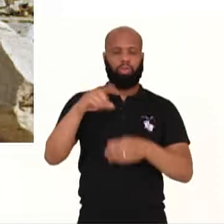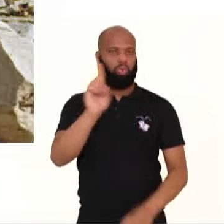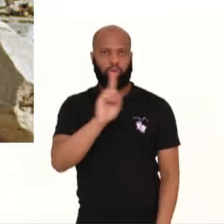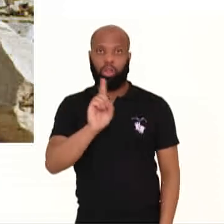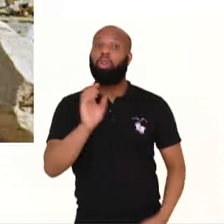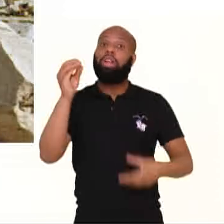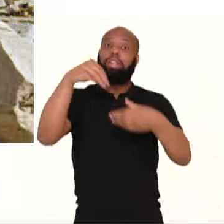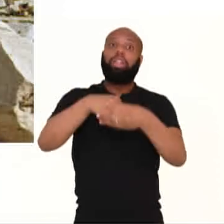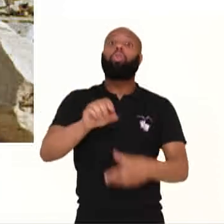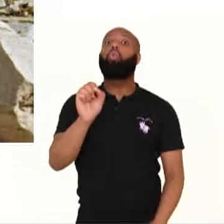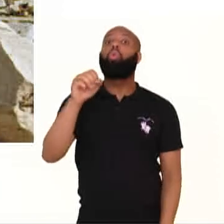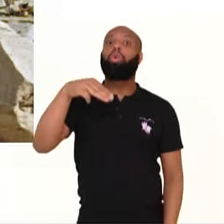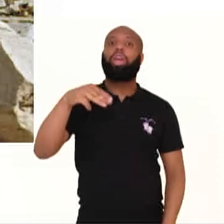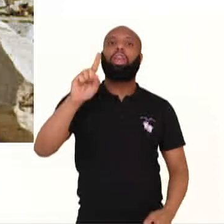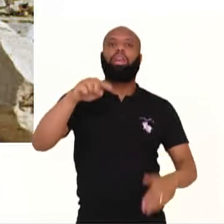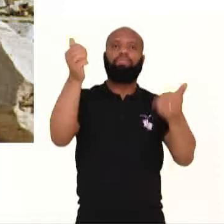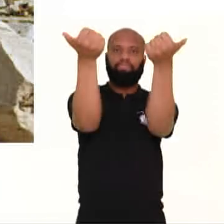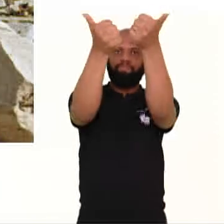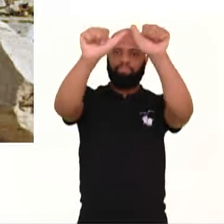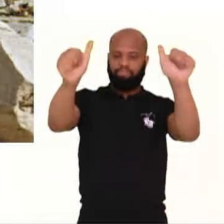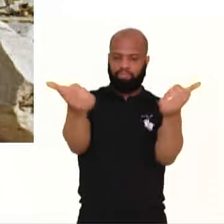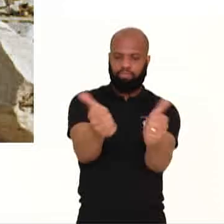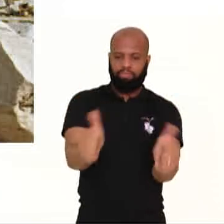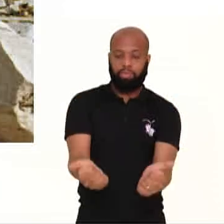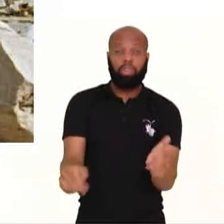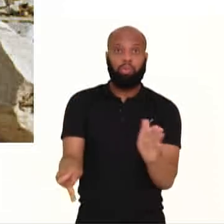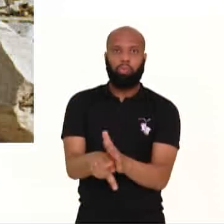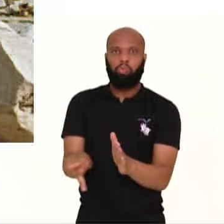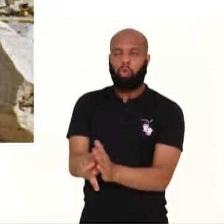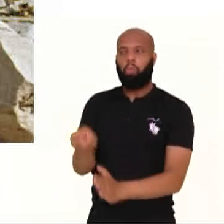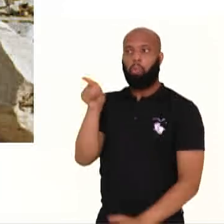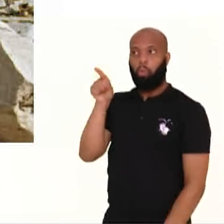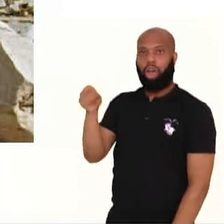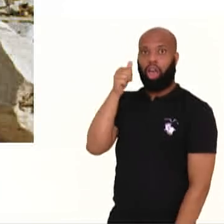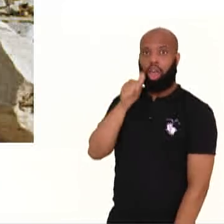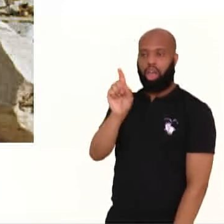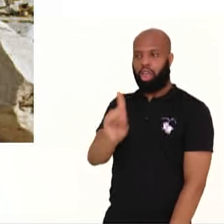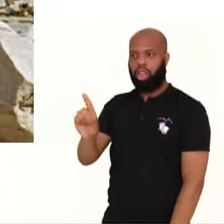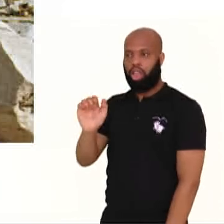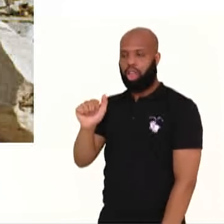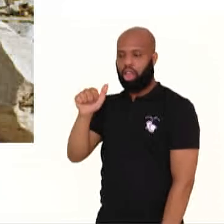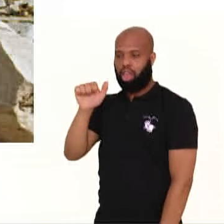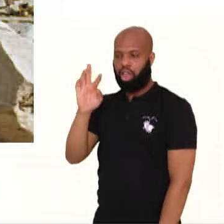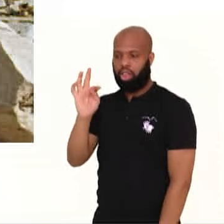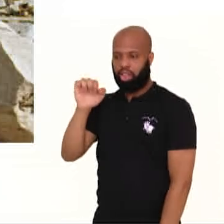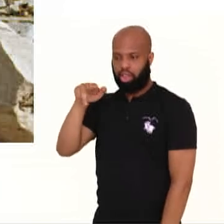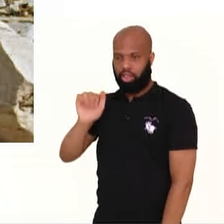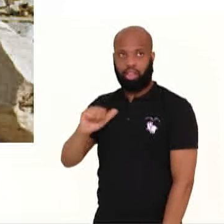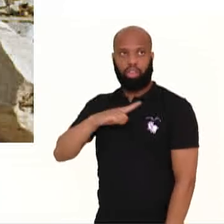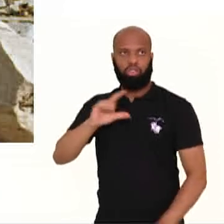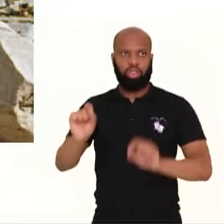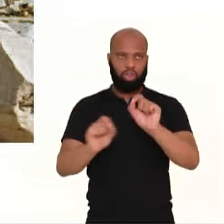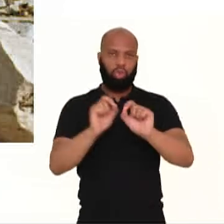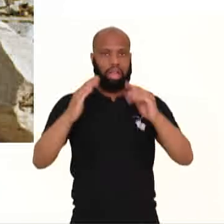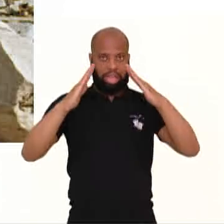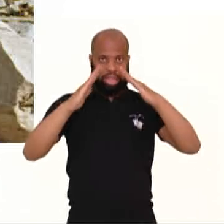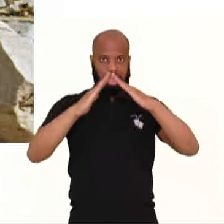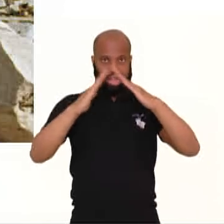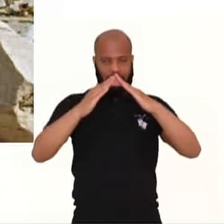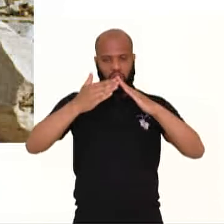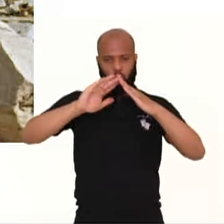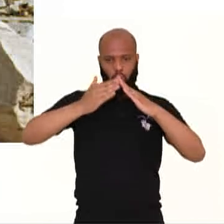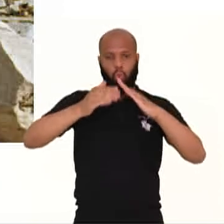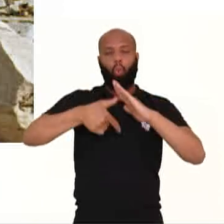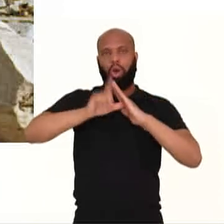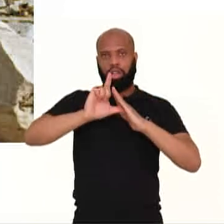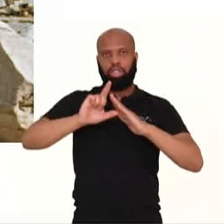Dentro do templo, a estátua da Palas Atena, que era abrigada. Tinha telhado, né? Claro, hoje nós só vemos as